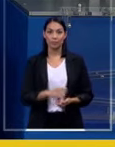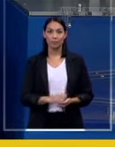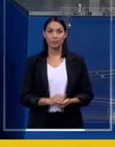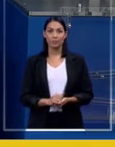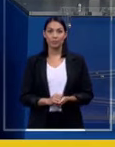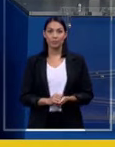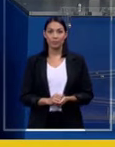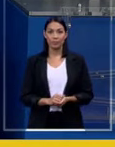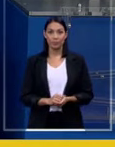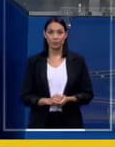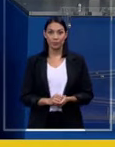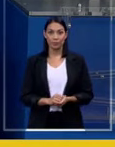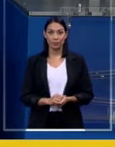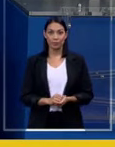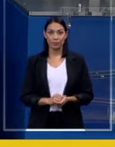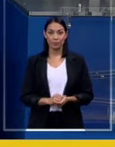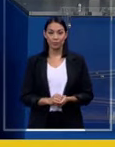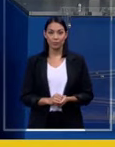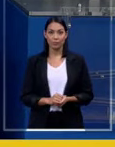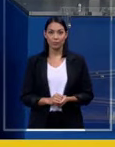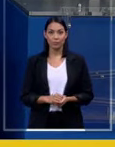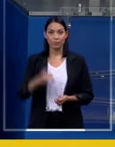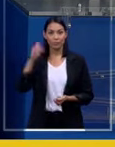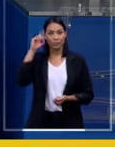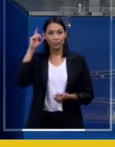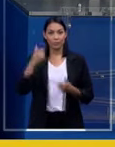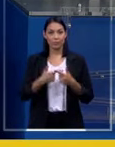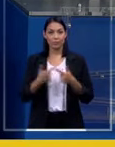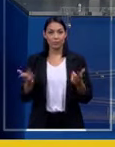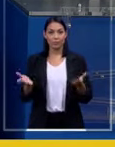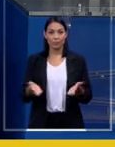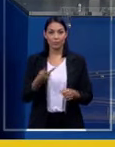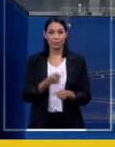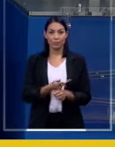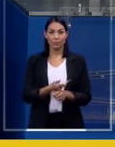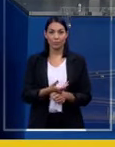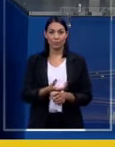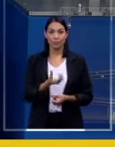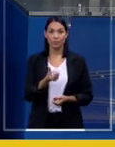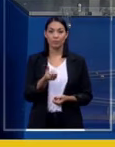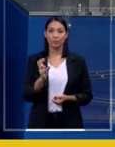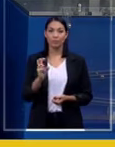24, segunda dezena sorteada. Dia de sorte, hoje com prêmio estimado em